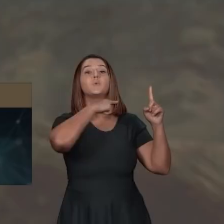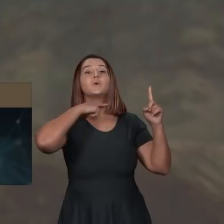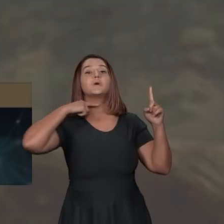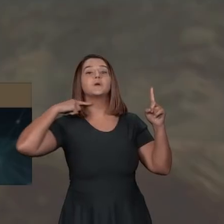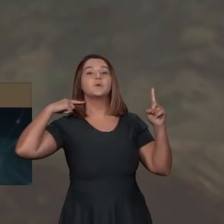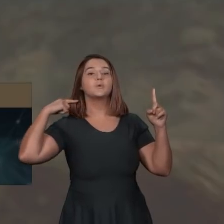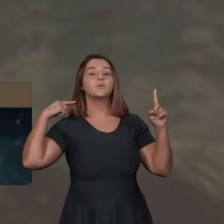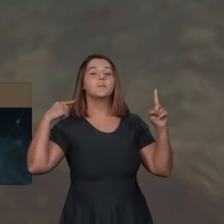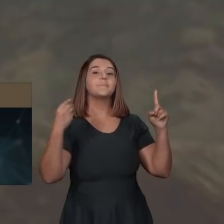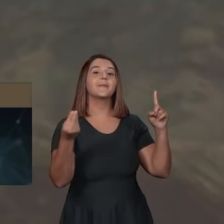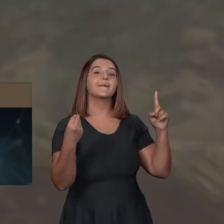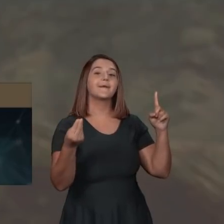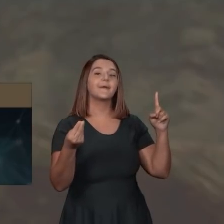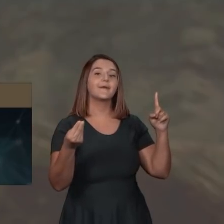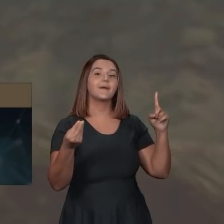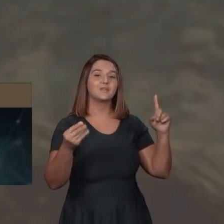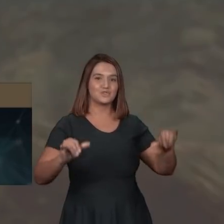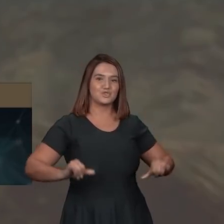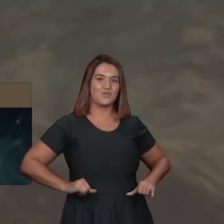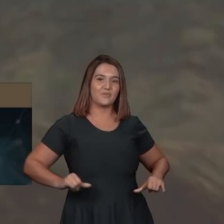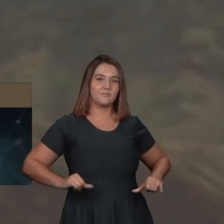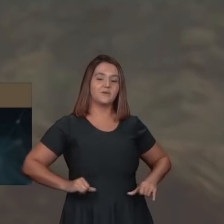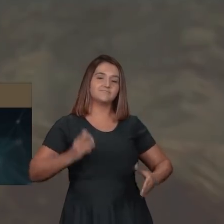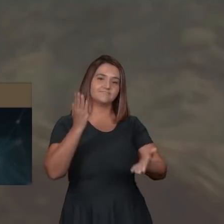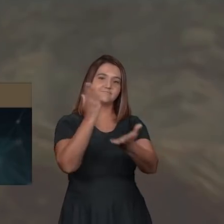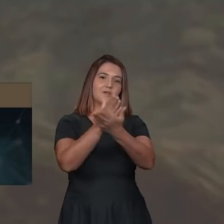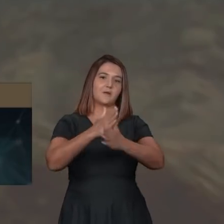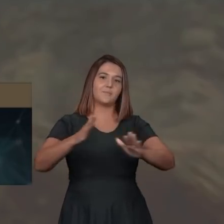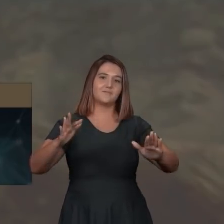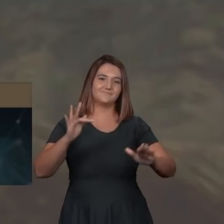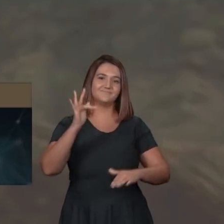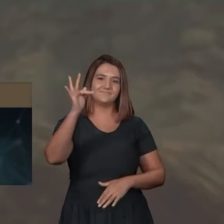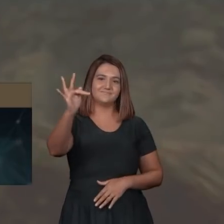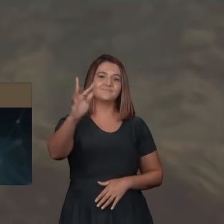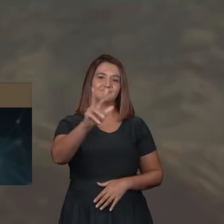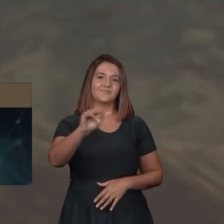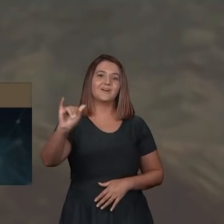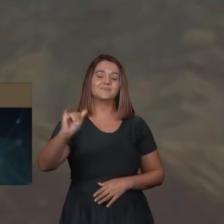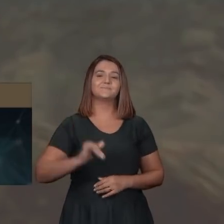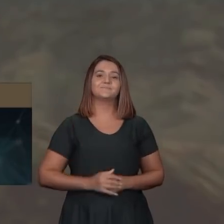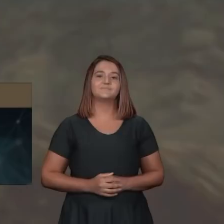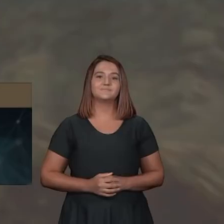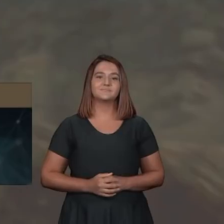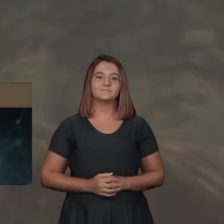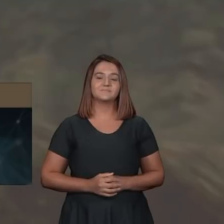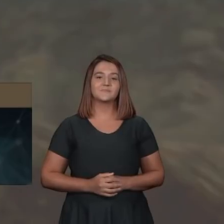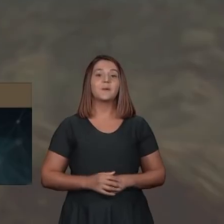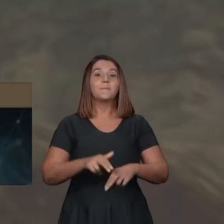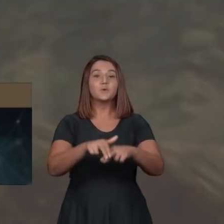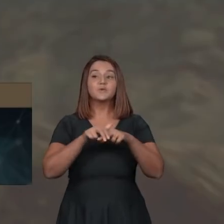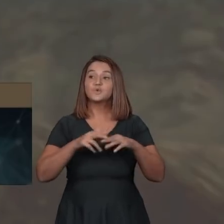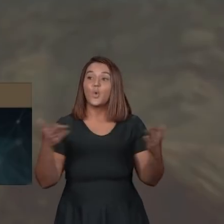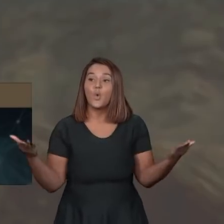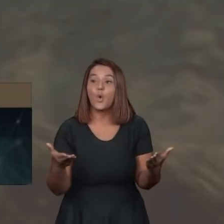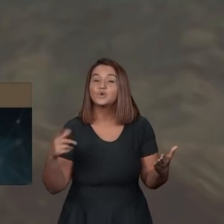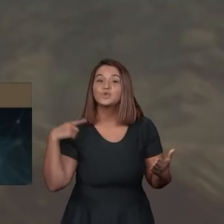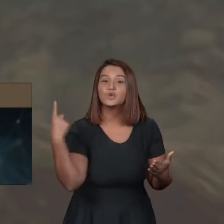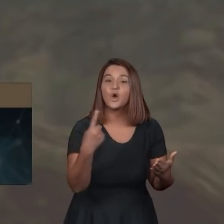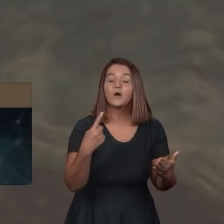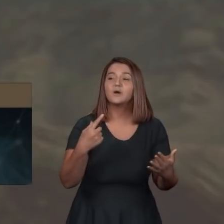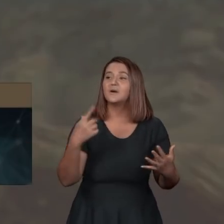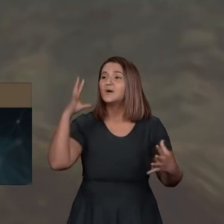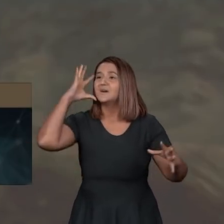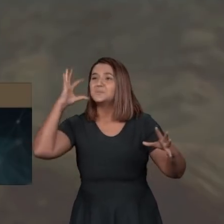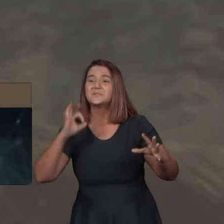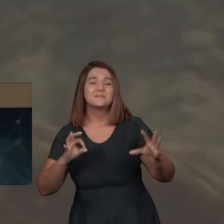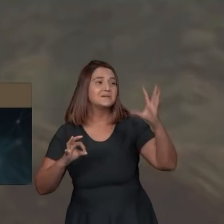para sempre. Eu sei que nós estamos num hiato da eternidade em que coisas acontecem que nós não entendemos, mas Cristo morreu na